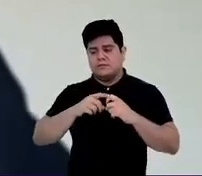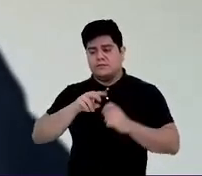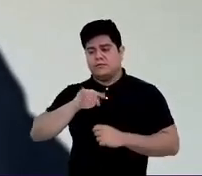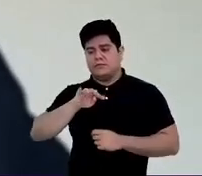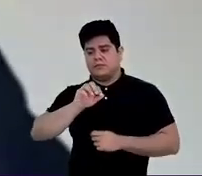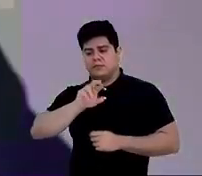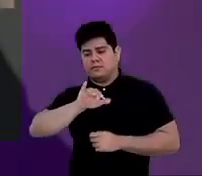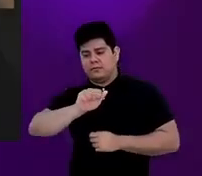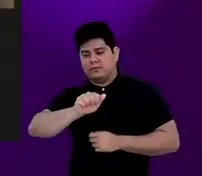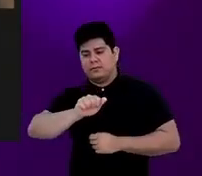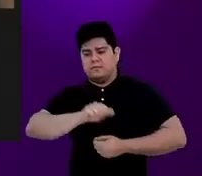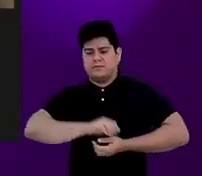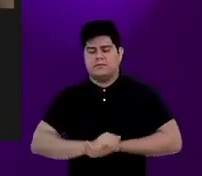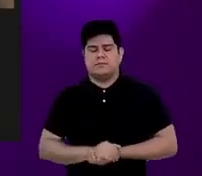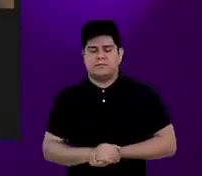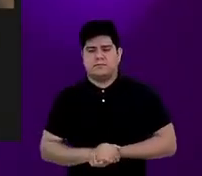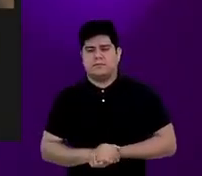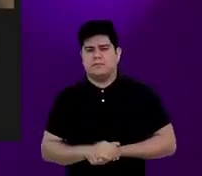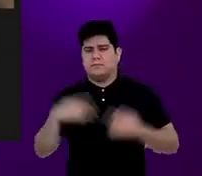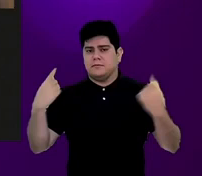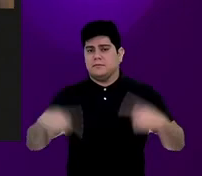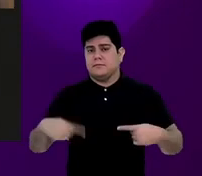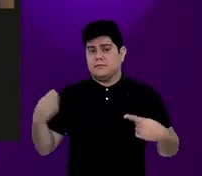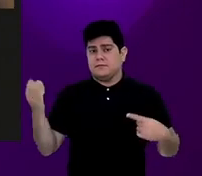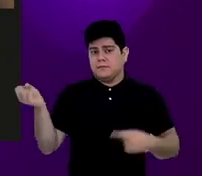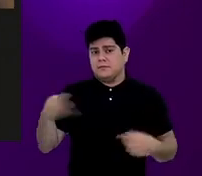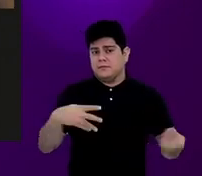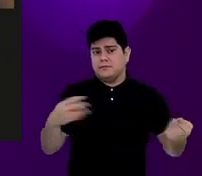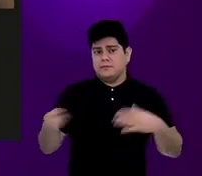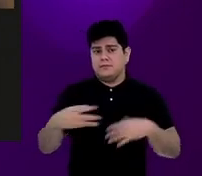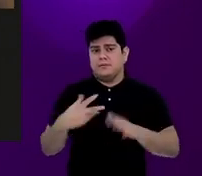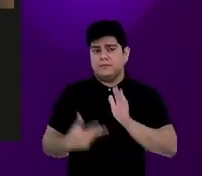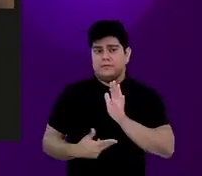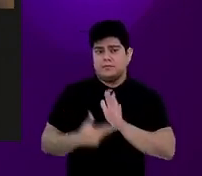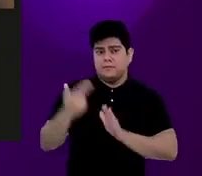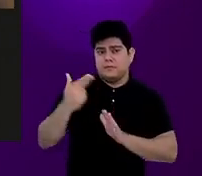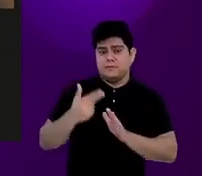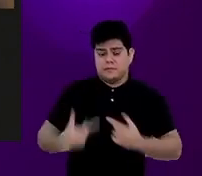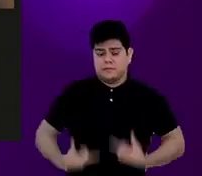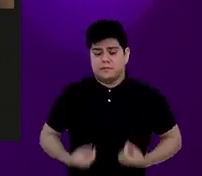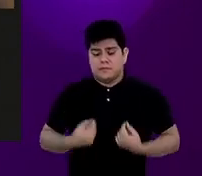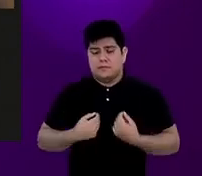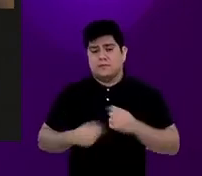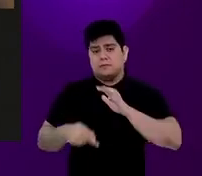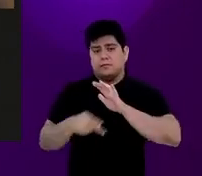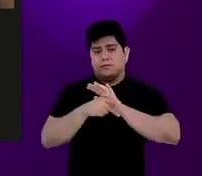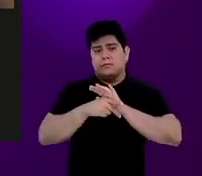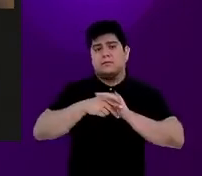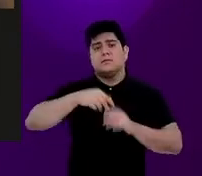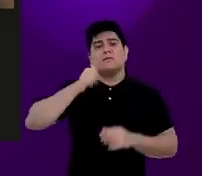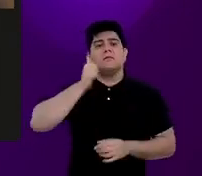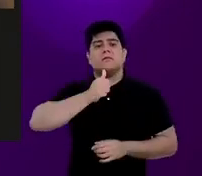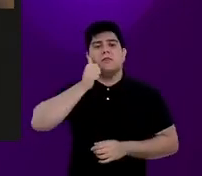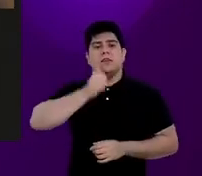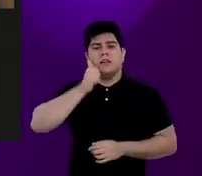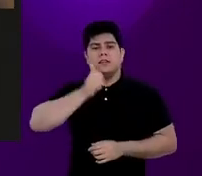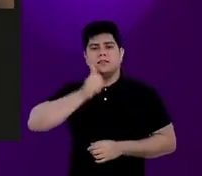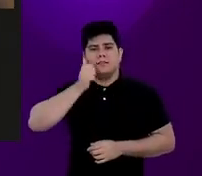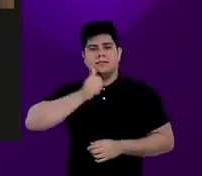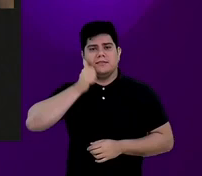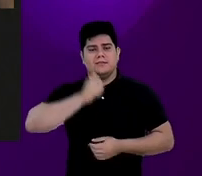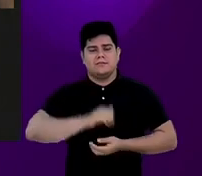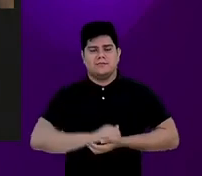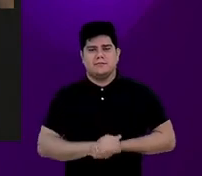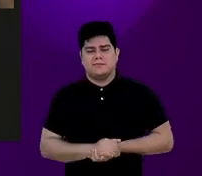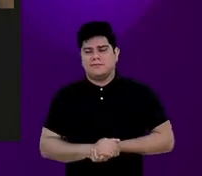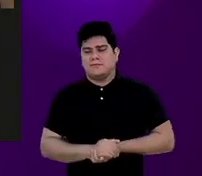E o tema dele é desafios e novidades da cirurgia oncológica ginecológica. Doutor Gustavo, fique à